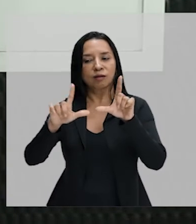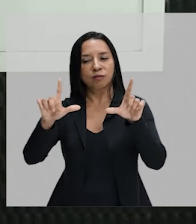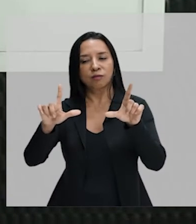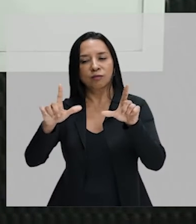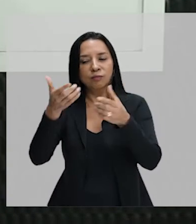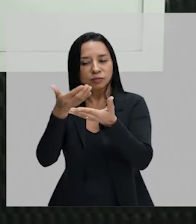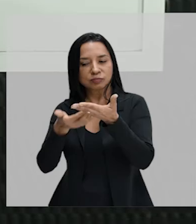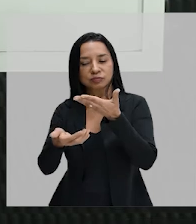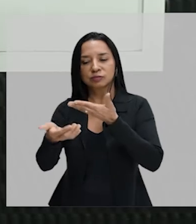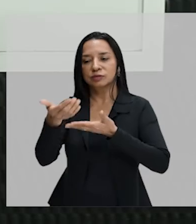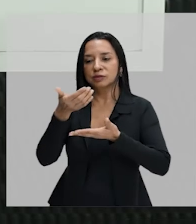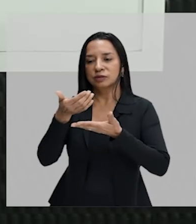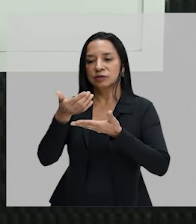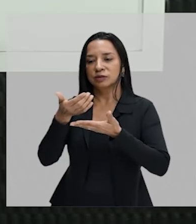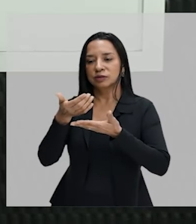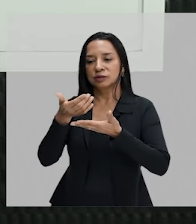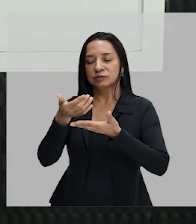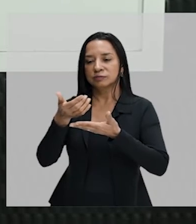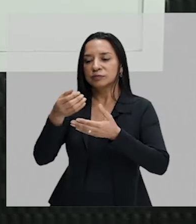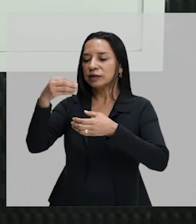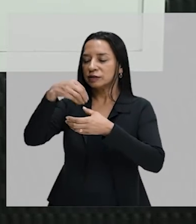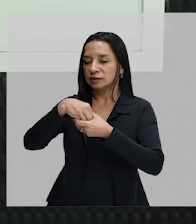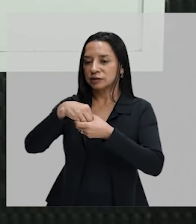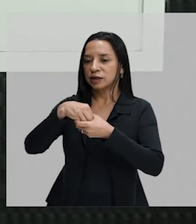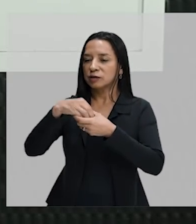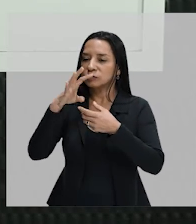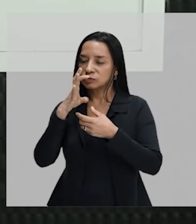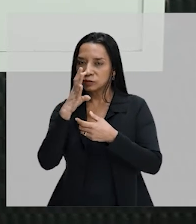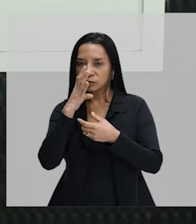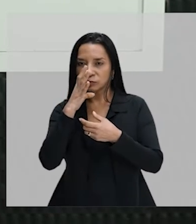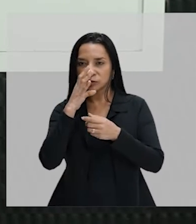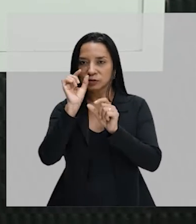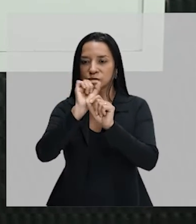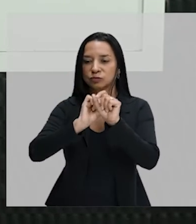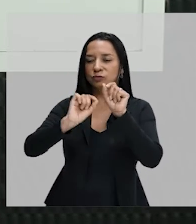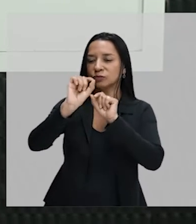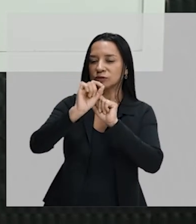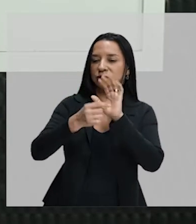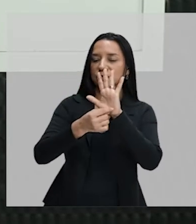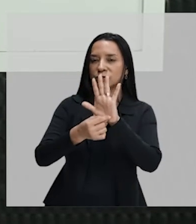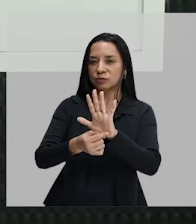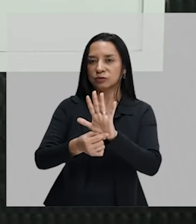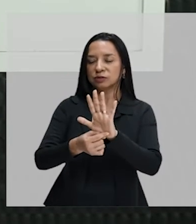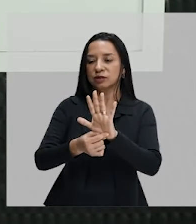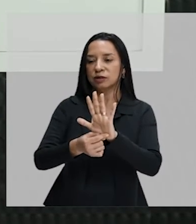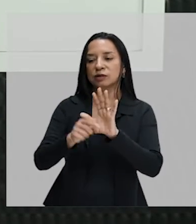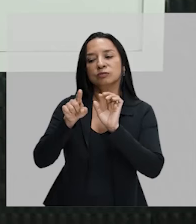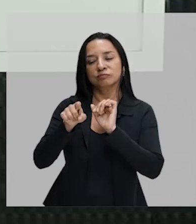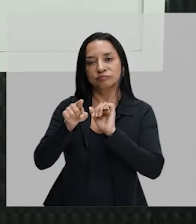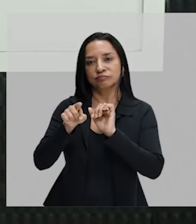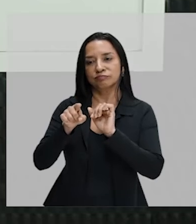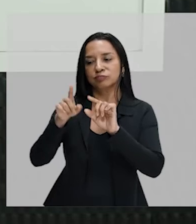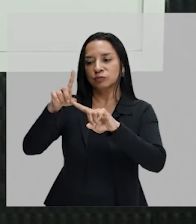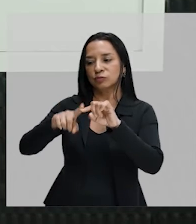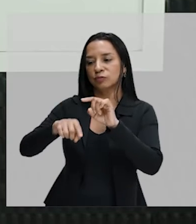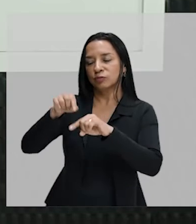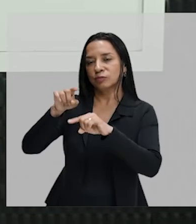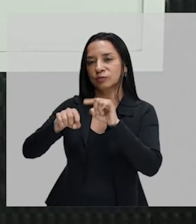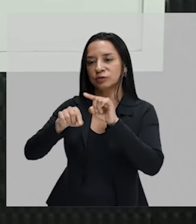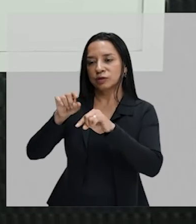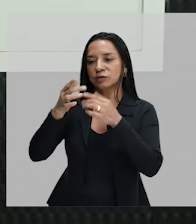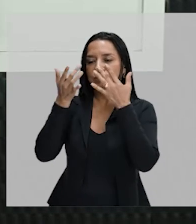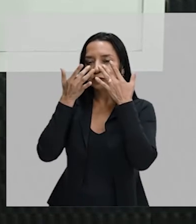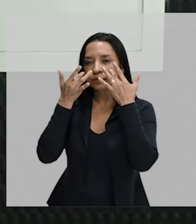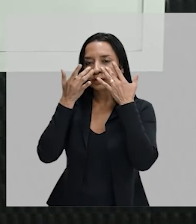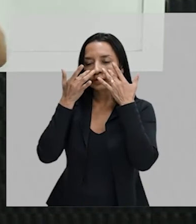processo de apreciação, dentro do processo de observação, dentro daquilo que é expresso naquele objeto de fundo artístico. Então,